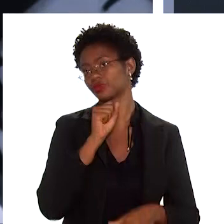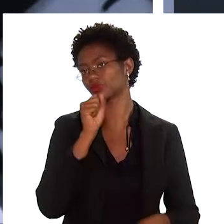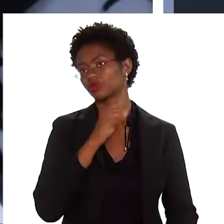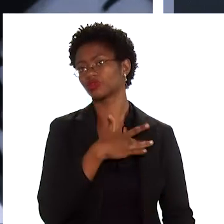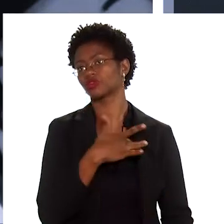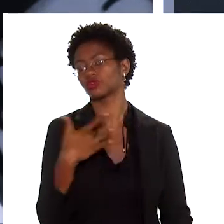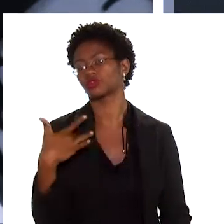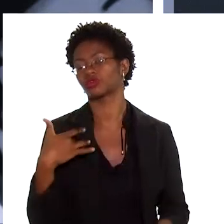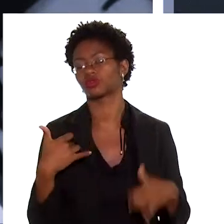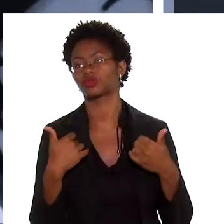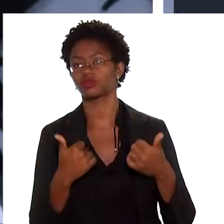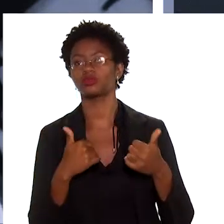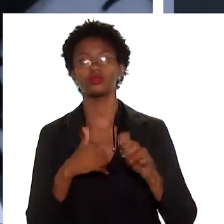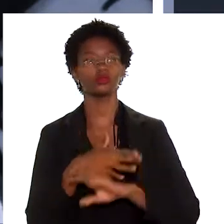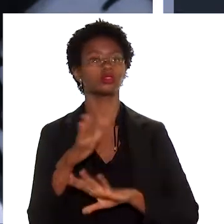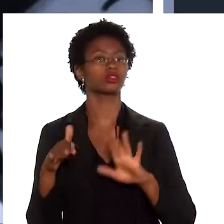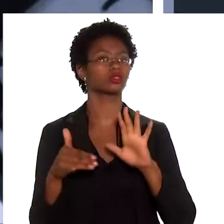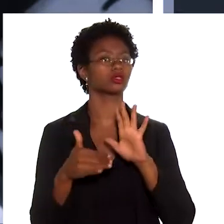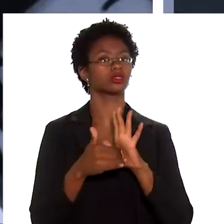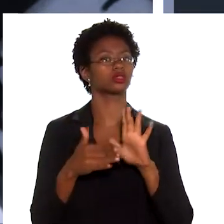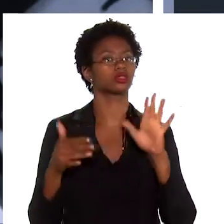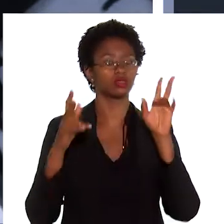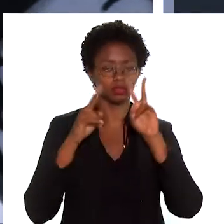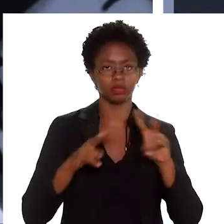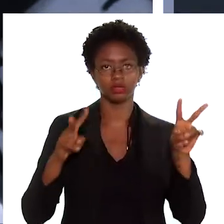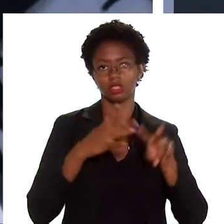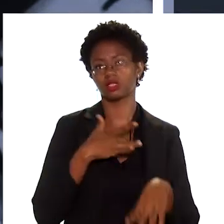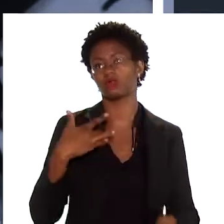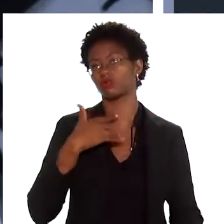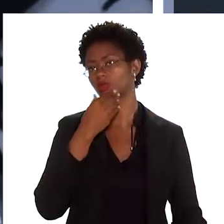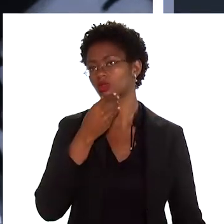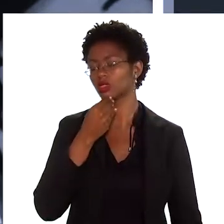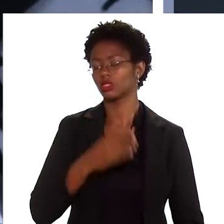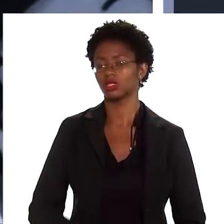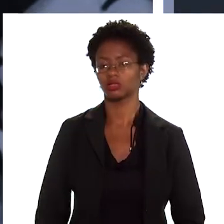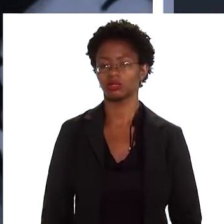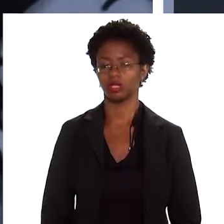condizente com um envelhecimento saudável em todos os aspectos amplos da saúde masculina.